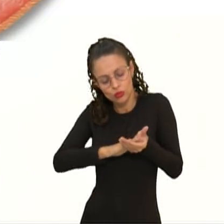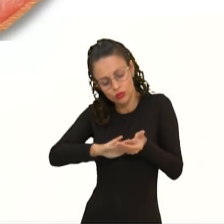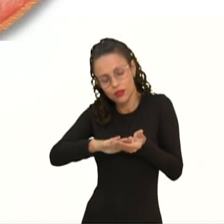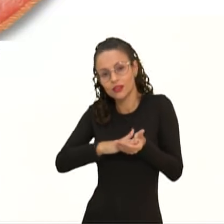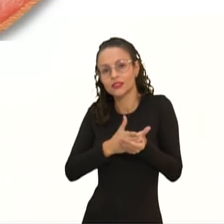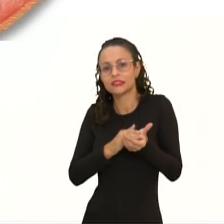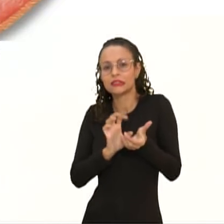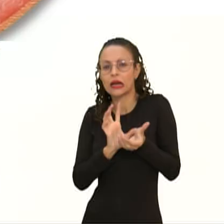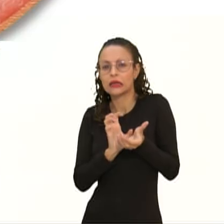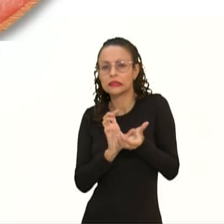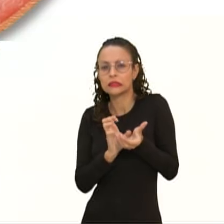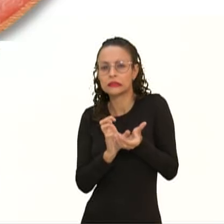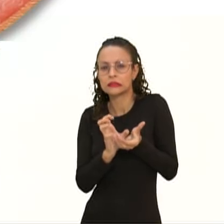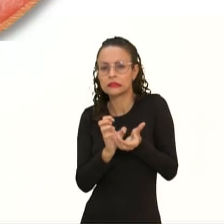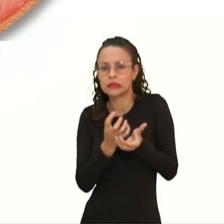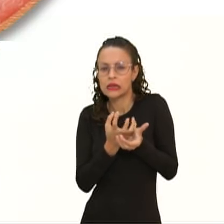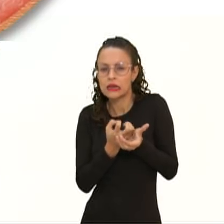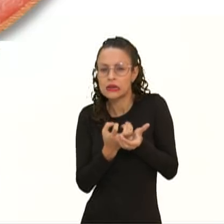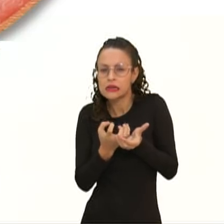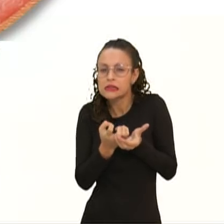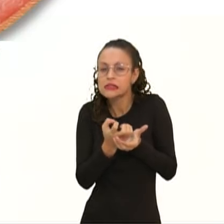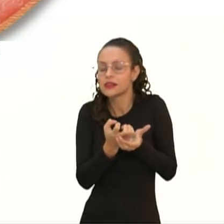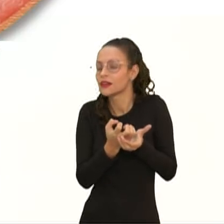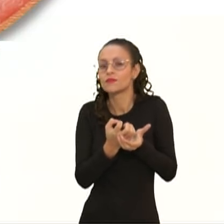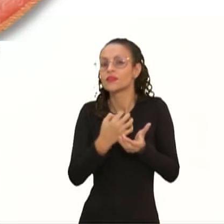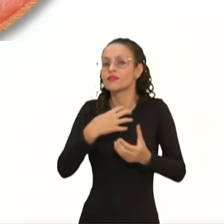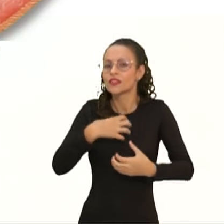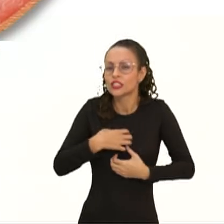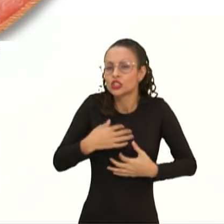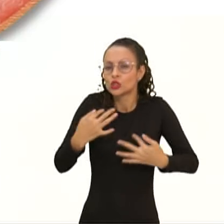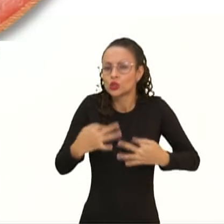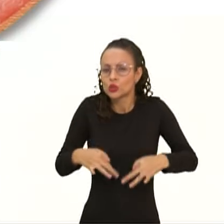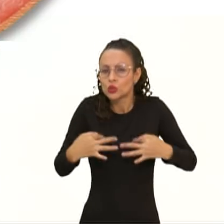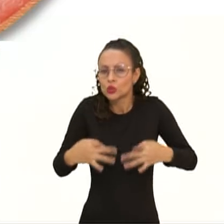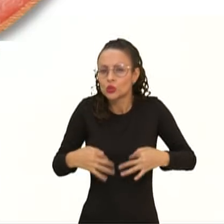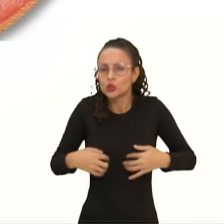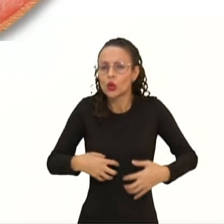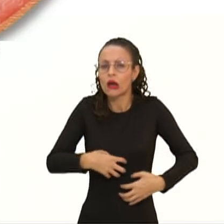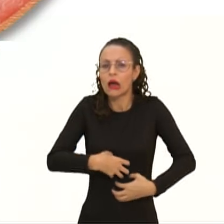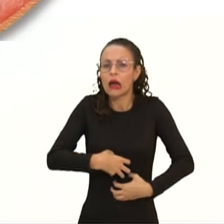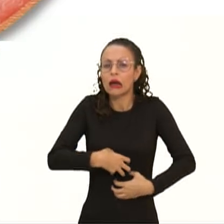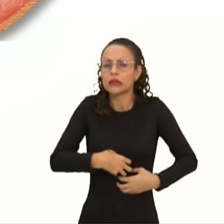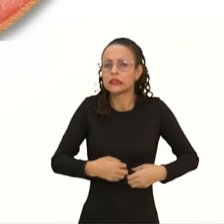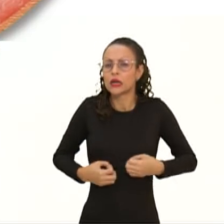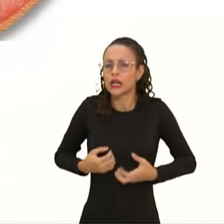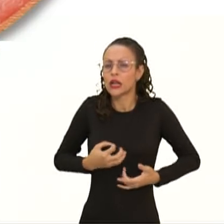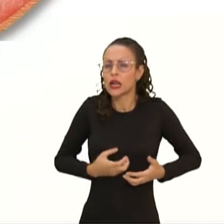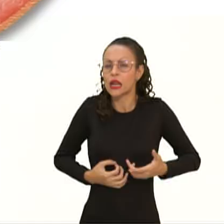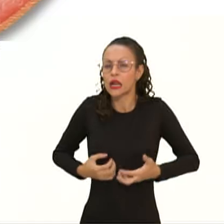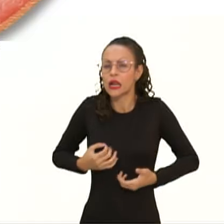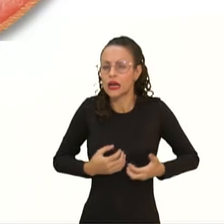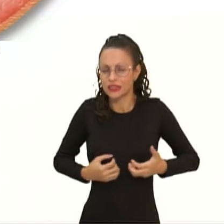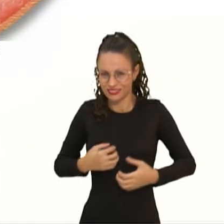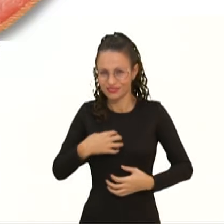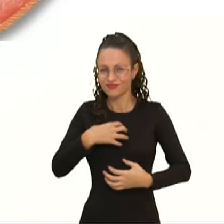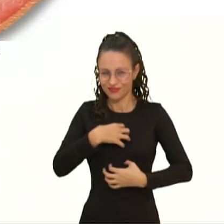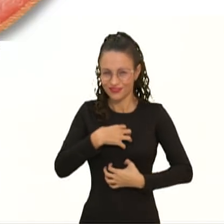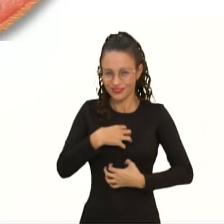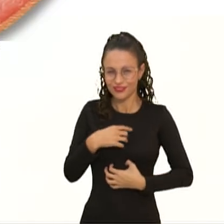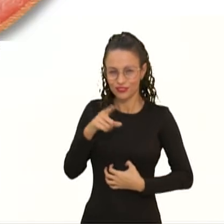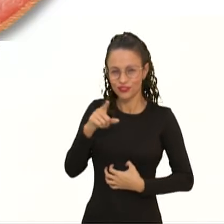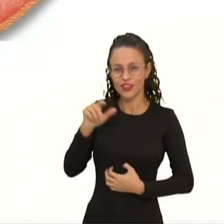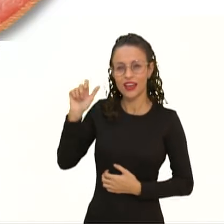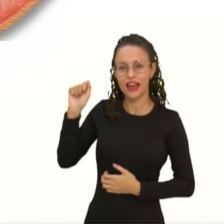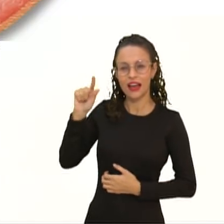do estômago. E aí o que vai acontecer? Ela vai sentir dores, aquela sensação de queimação de fogo no estômago, né, que a gente